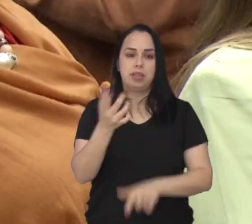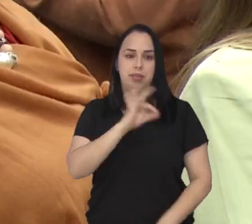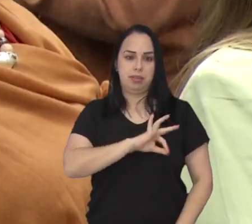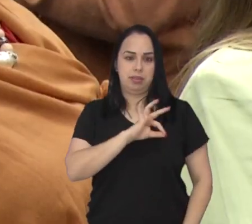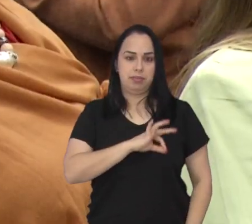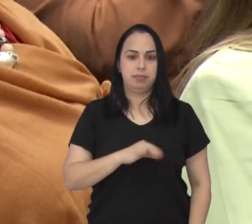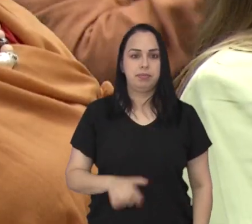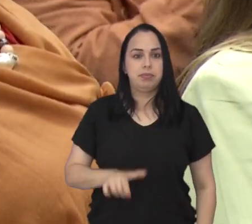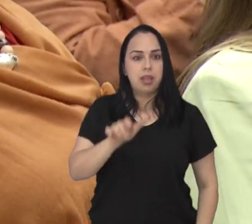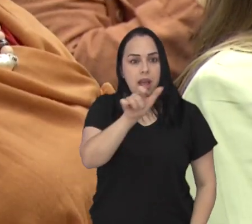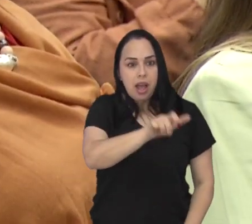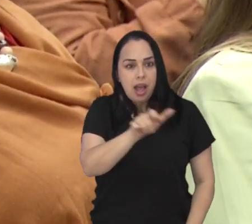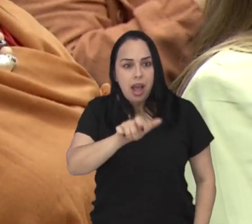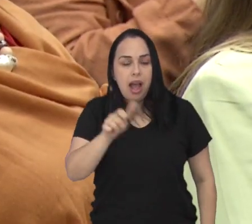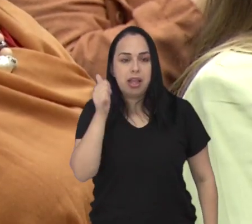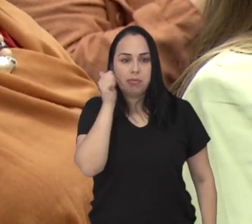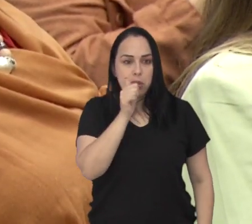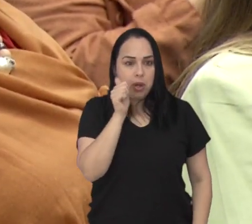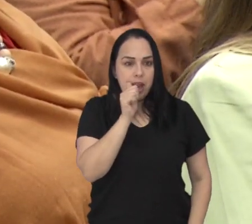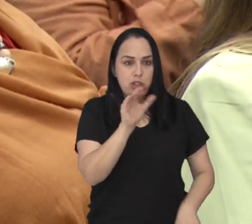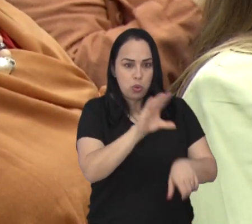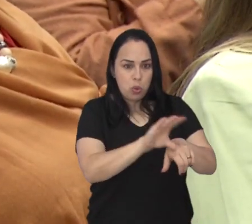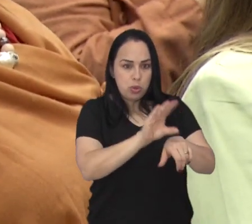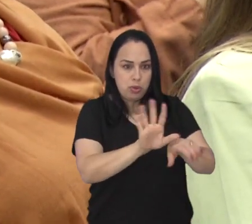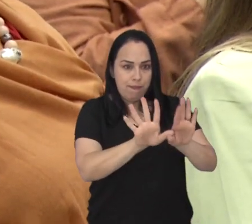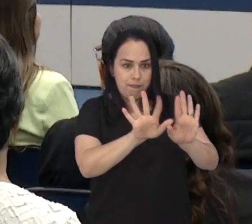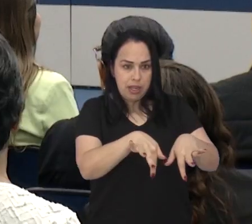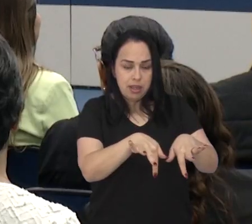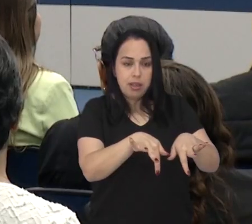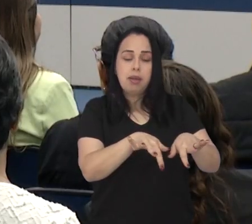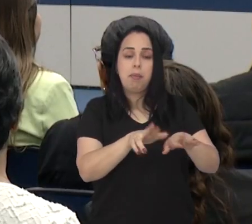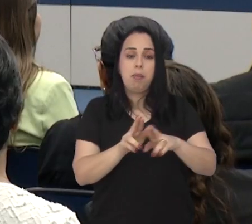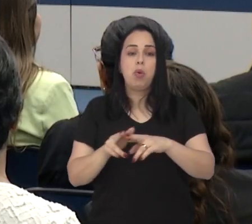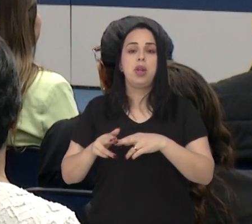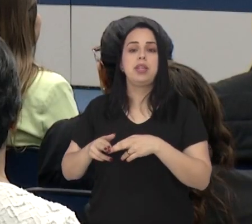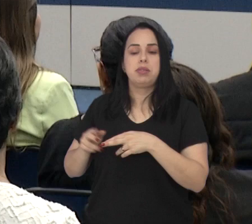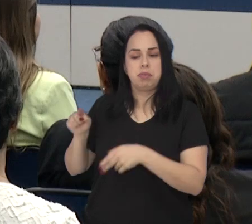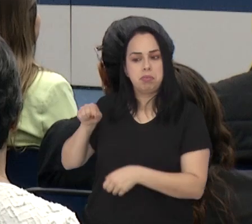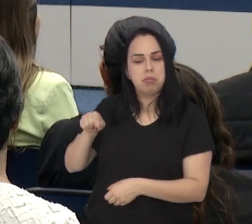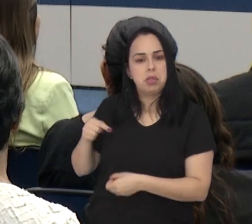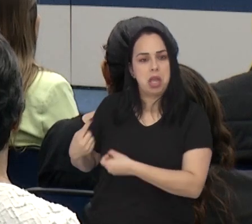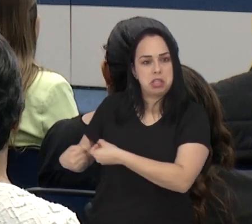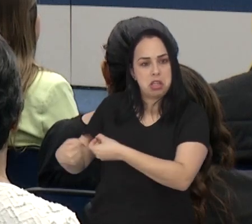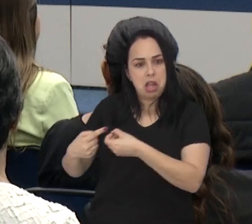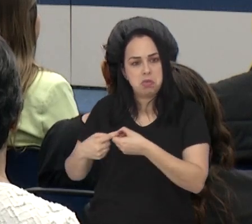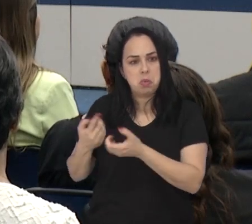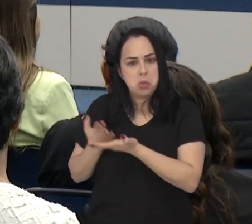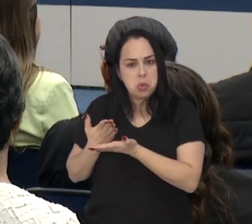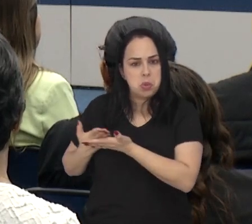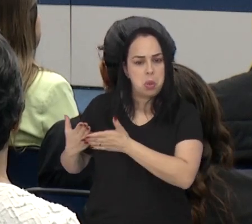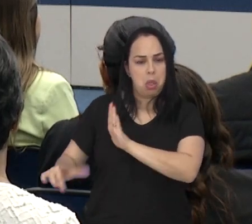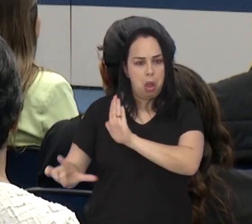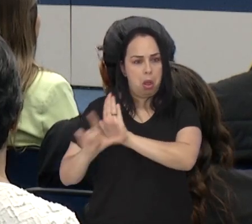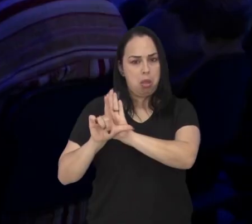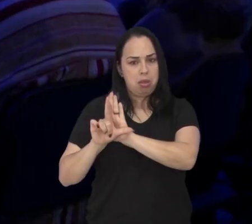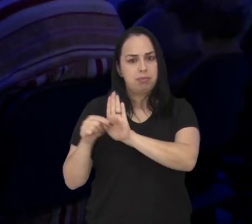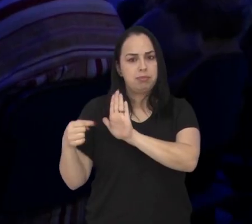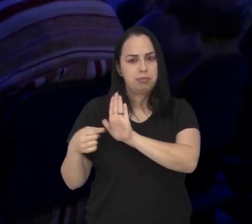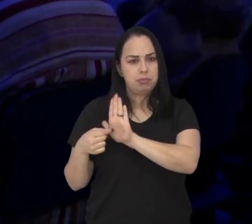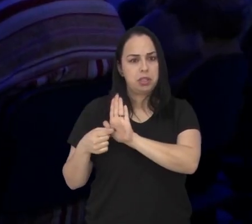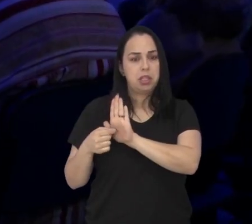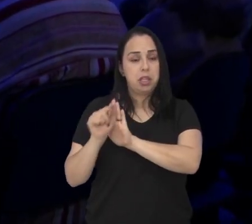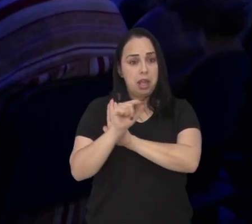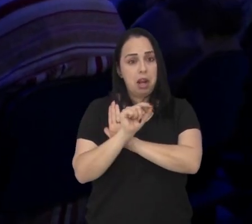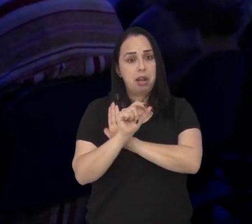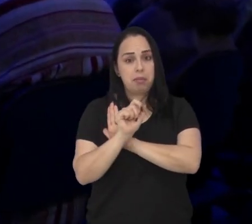renda para garantir renda a mulheres após a capacitação os municípios estudam implementar legislação que